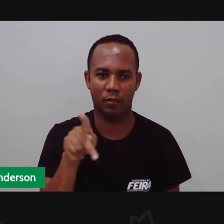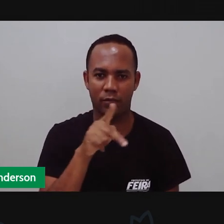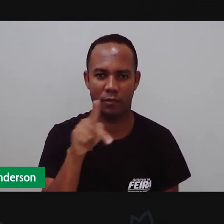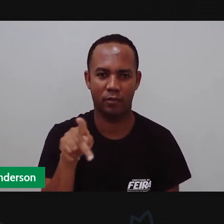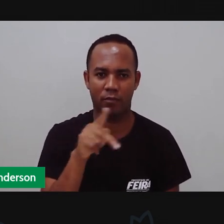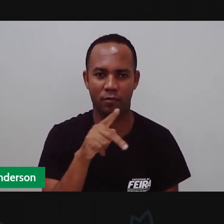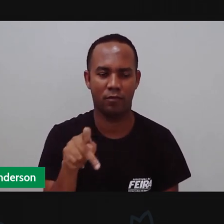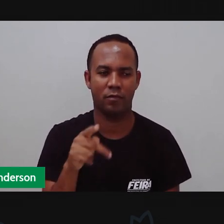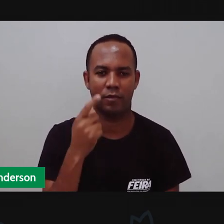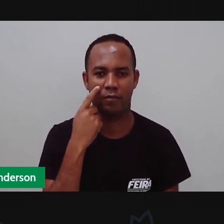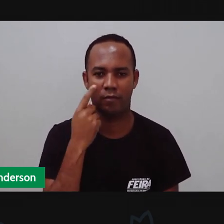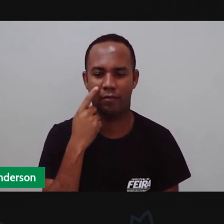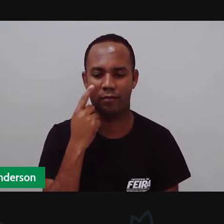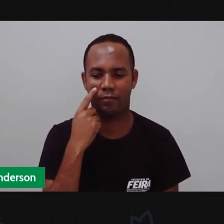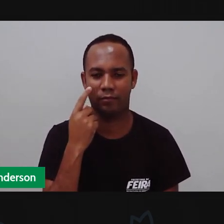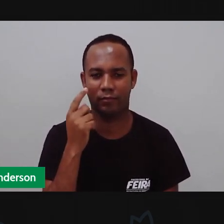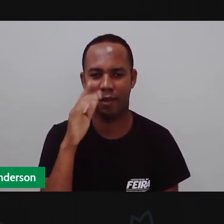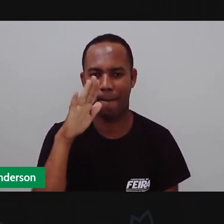somente 5.